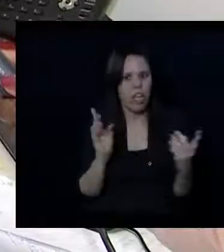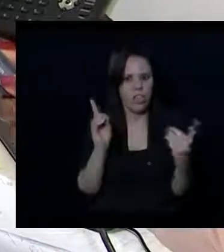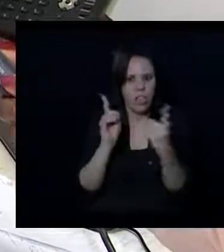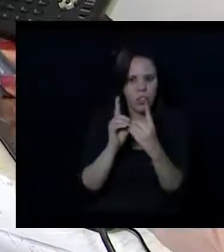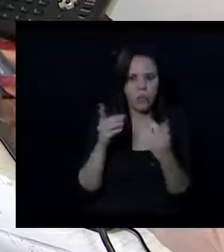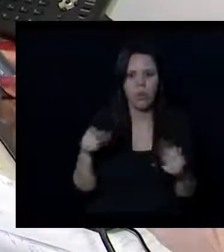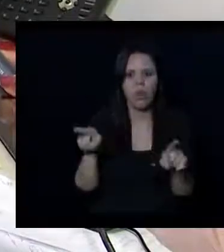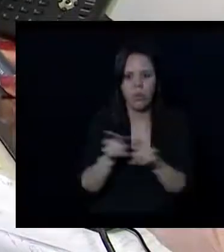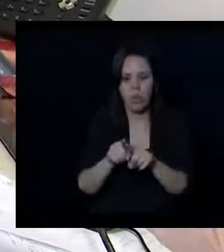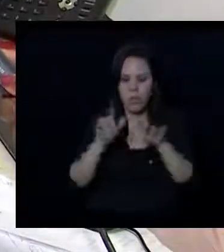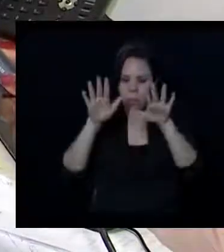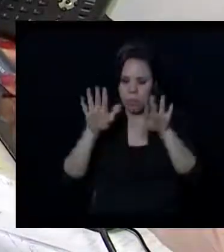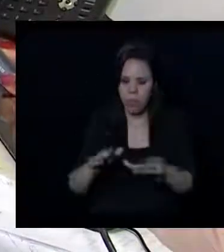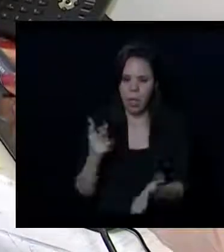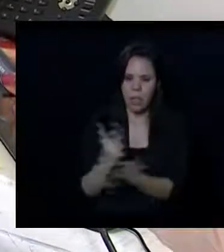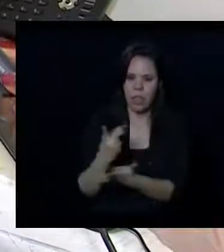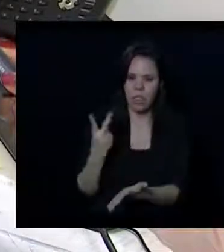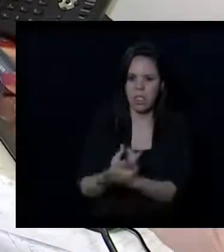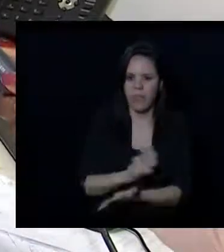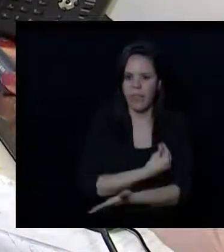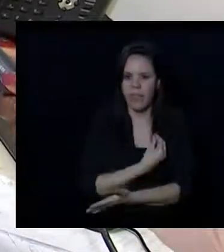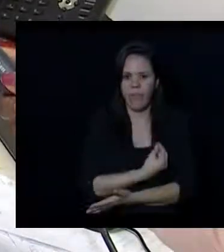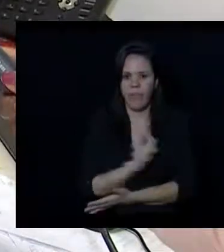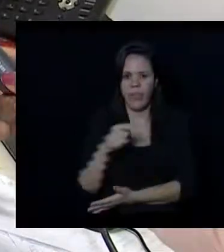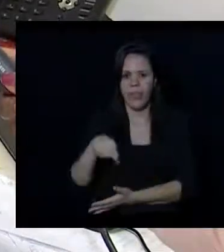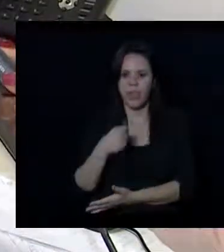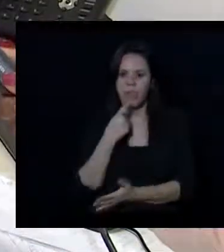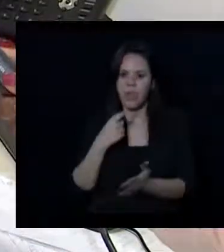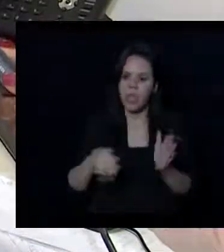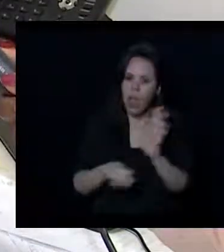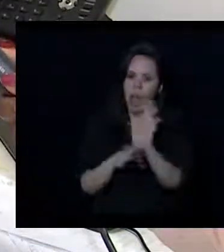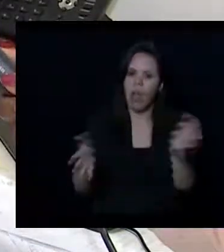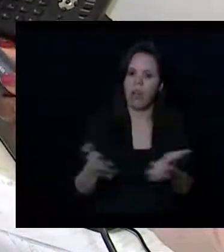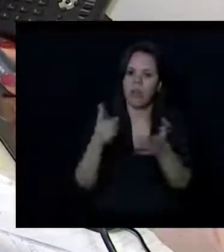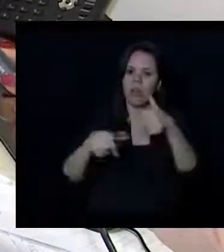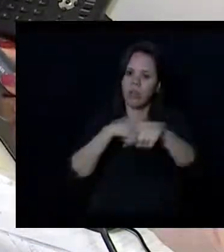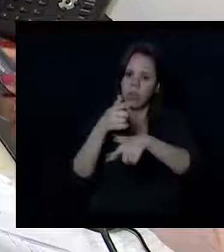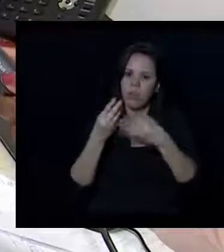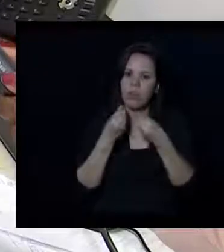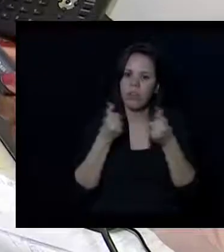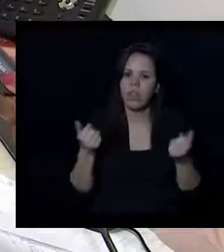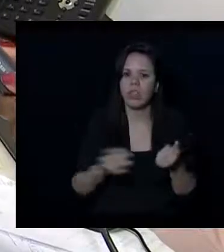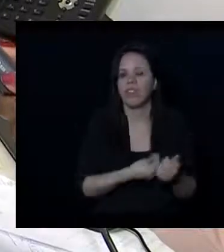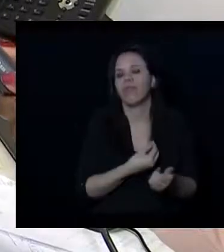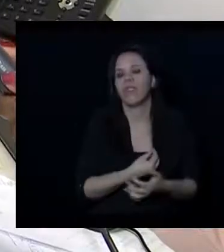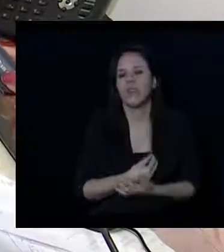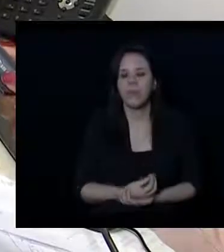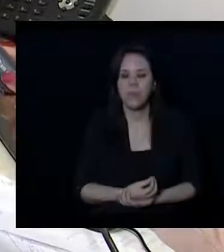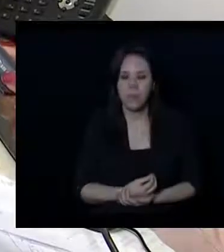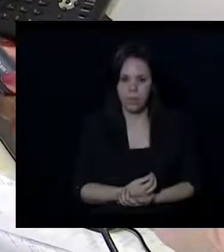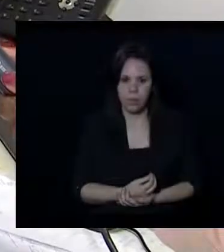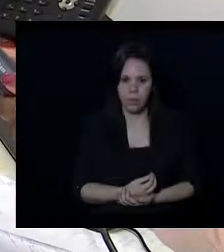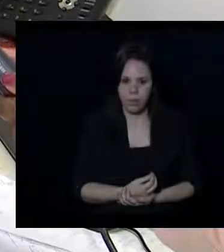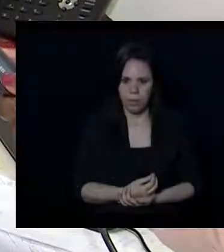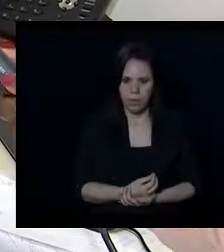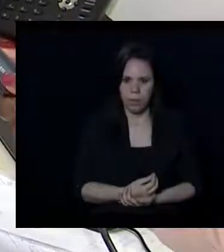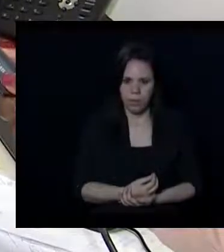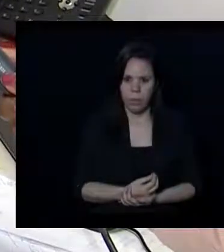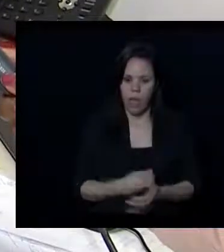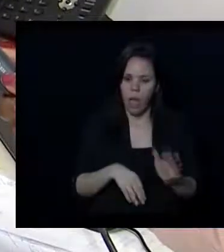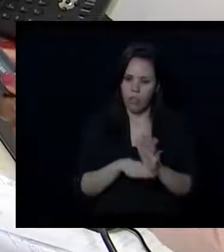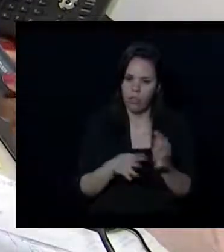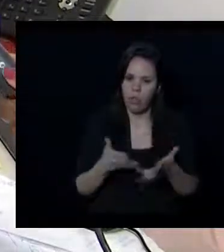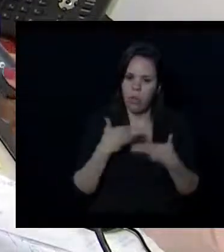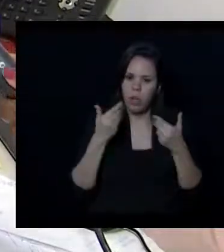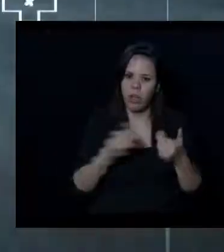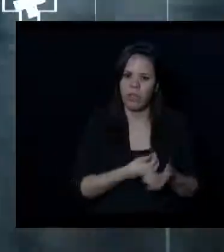com a permanência dele em Campinas e também com trabalho, com qualidade de vida que traga conforto para